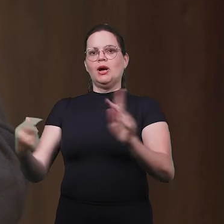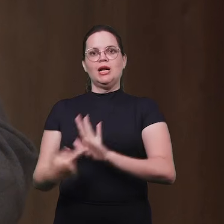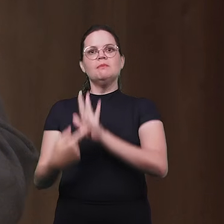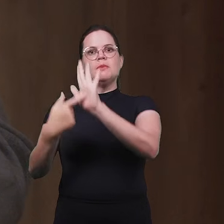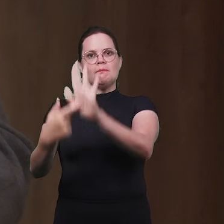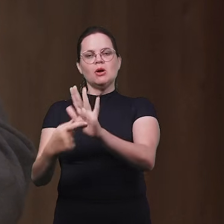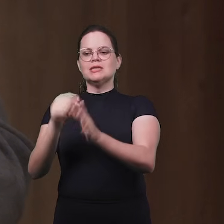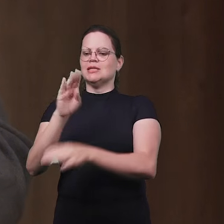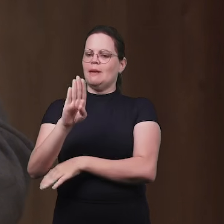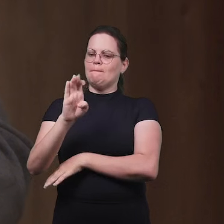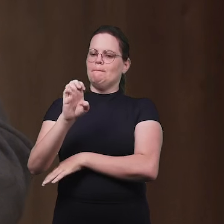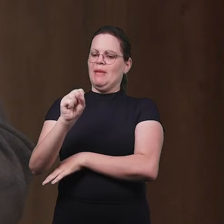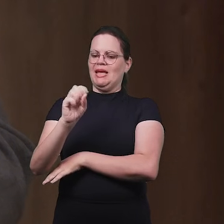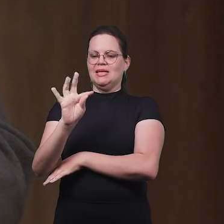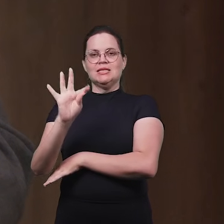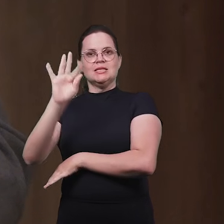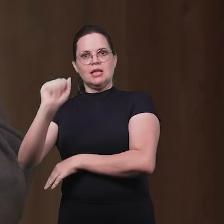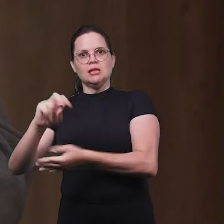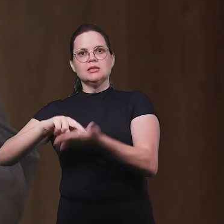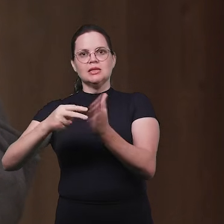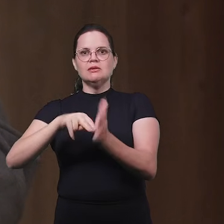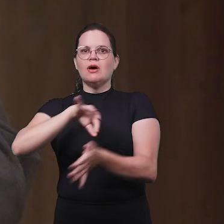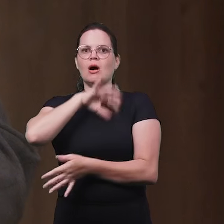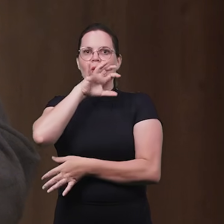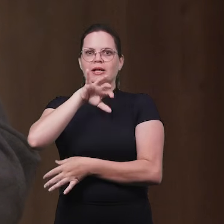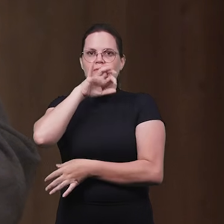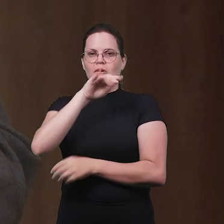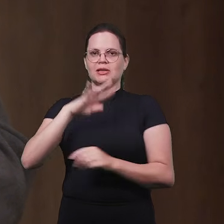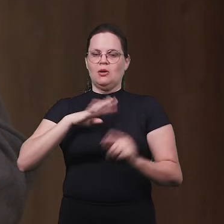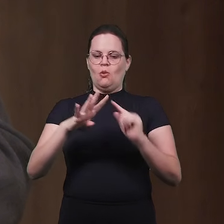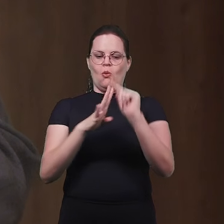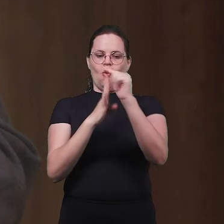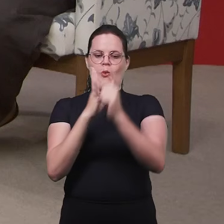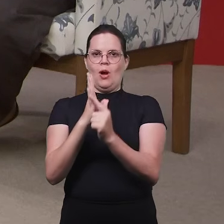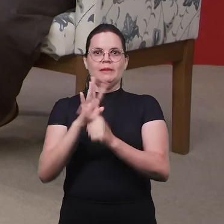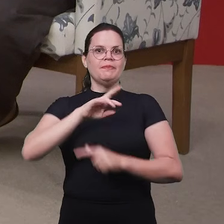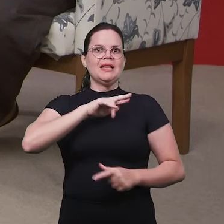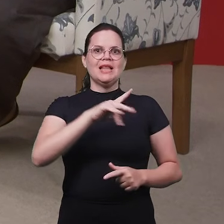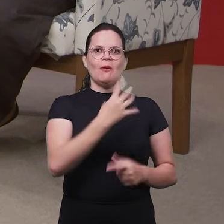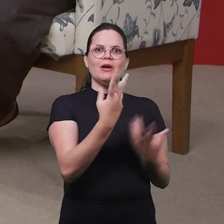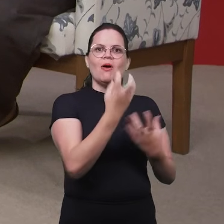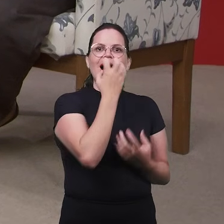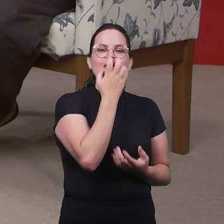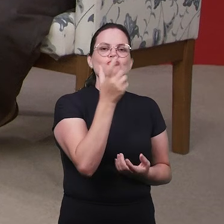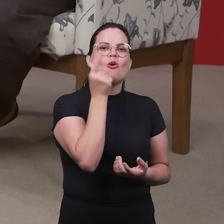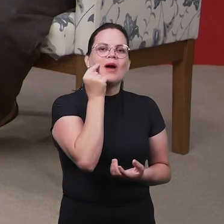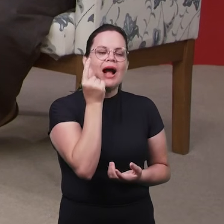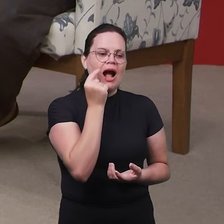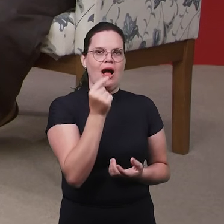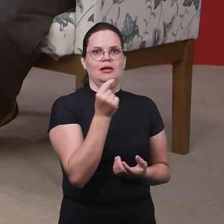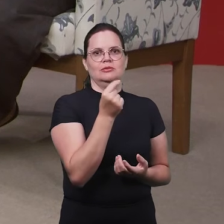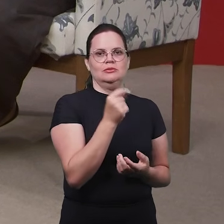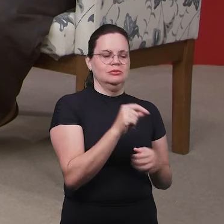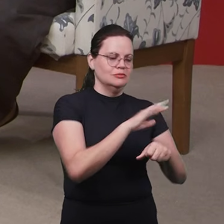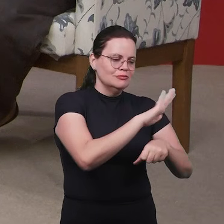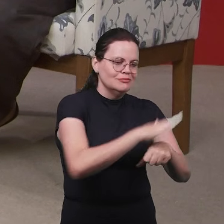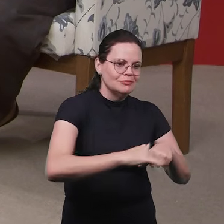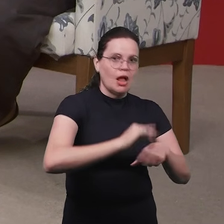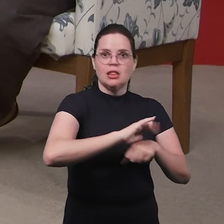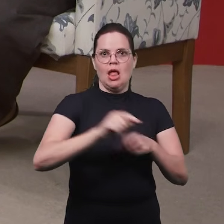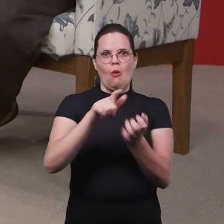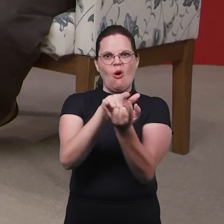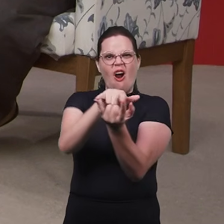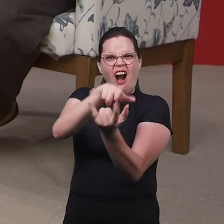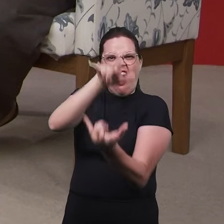um animal quadrúpede feroz. Certo? Não são animais domésticos. São